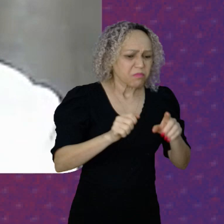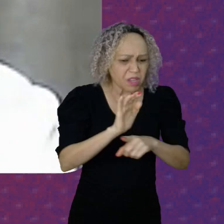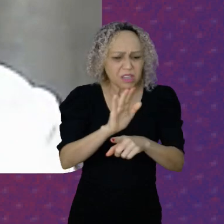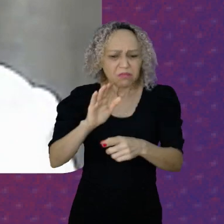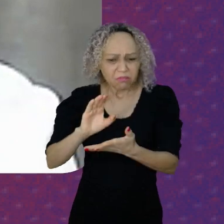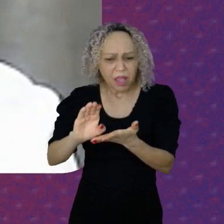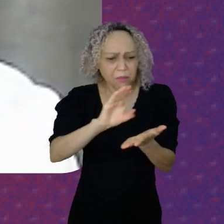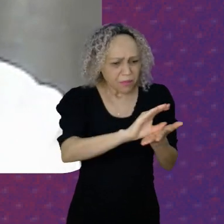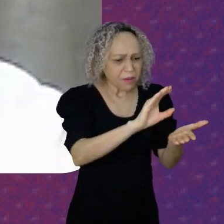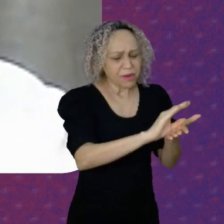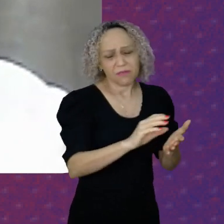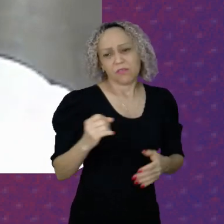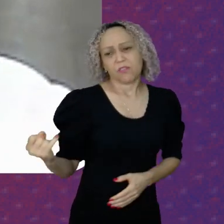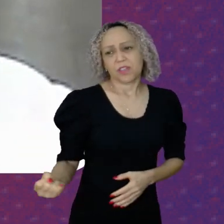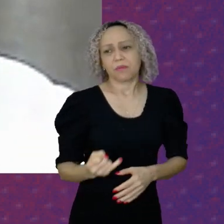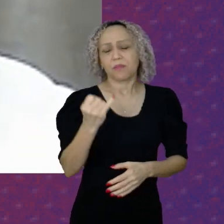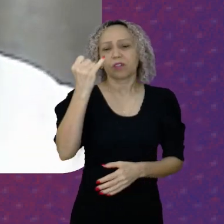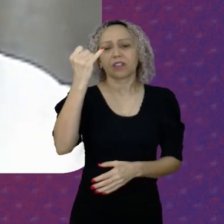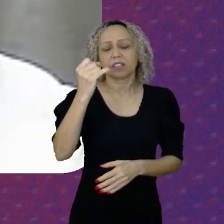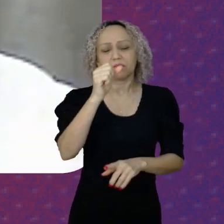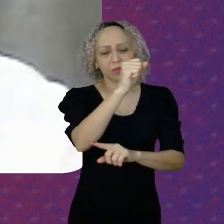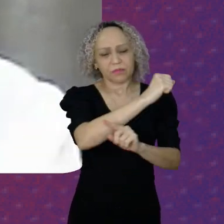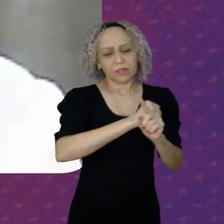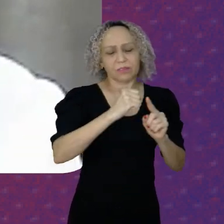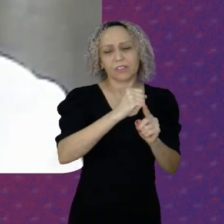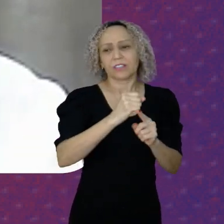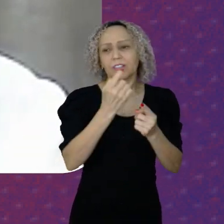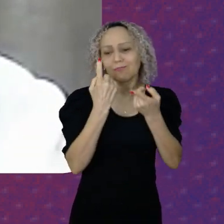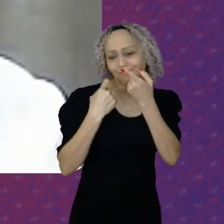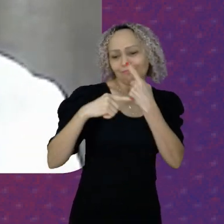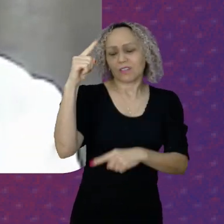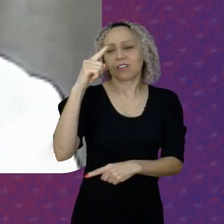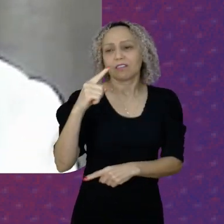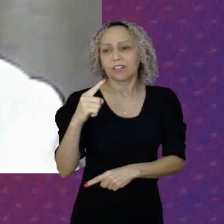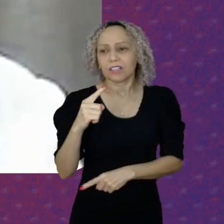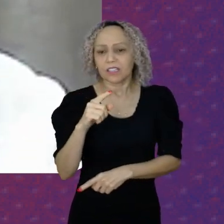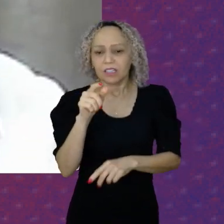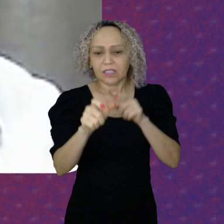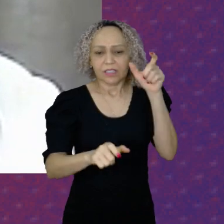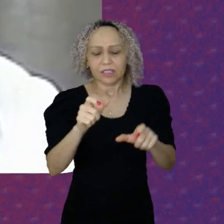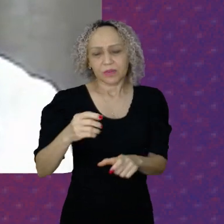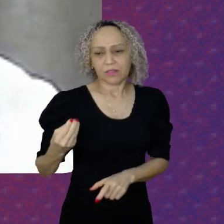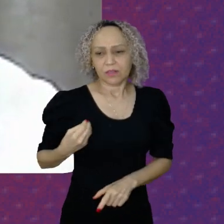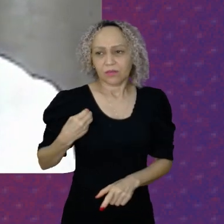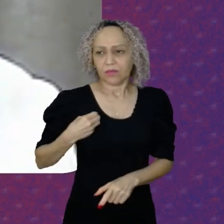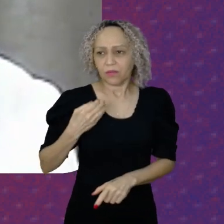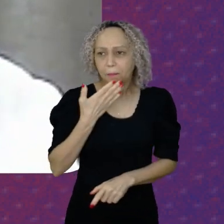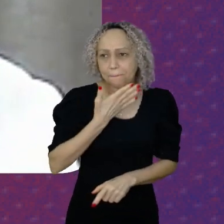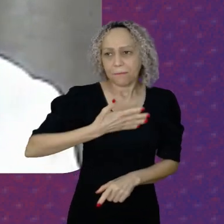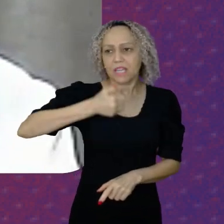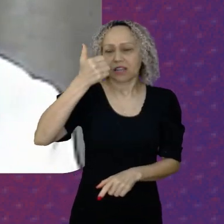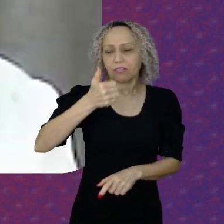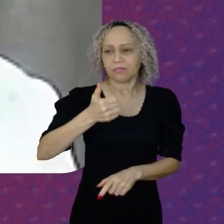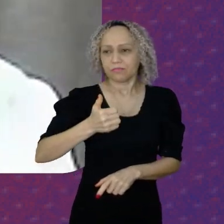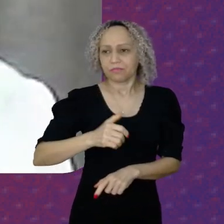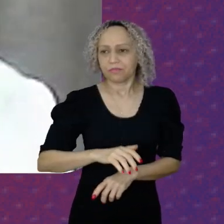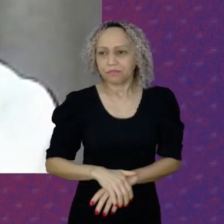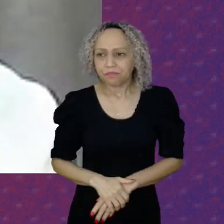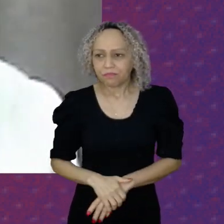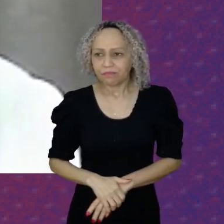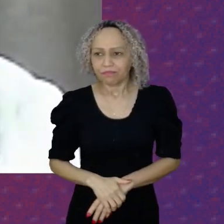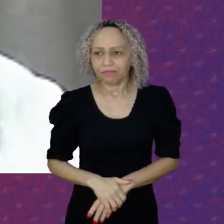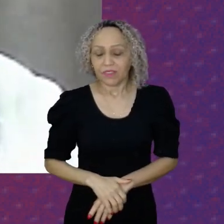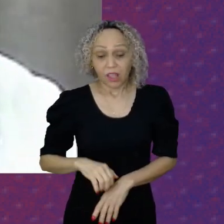nossa população uma condição melhor de vida. Mas passou por um perrengue, por um momento difícil, mas nós vamos